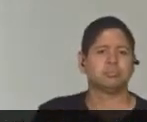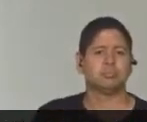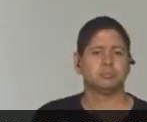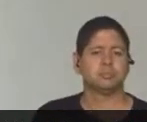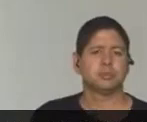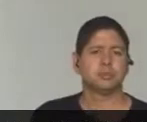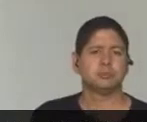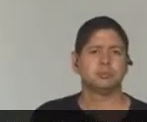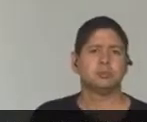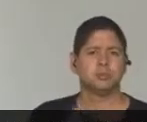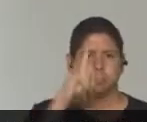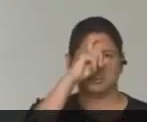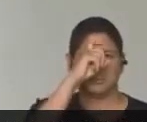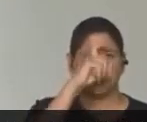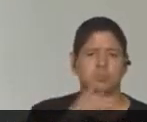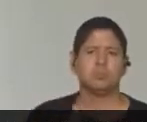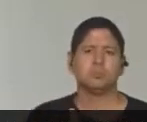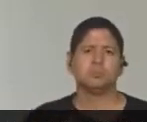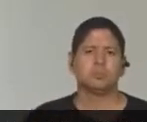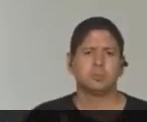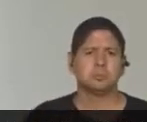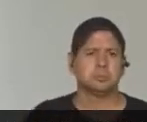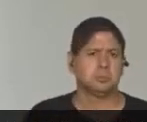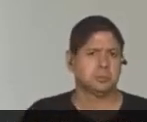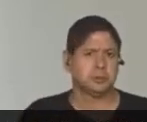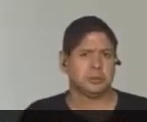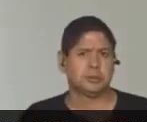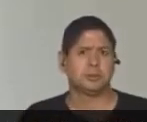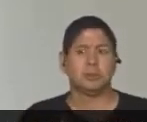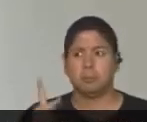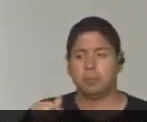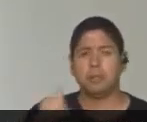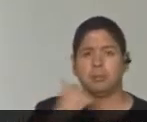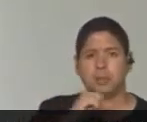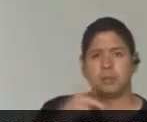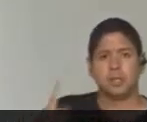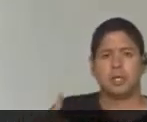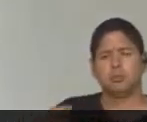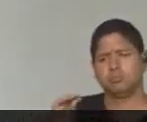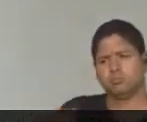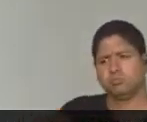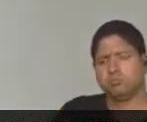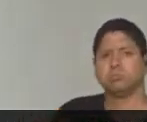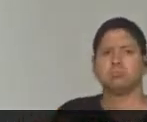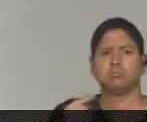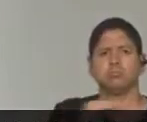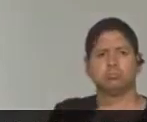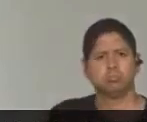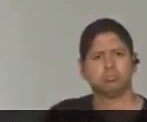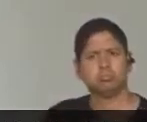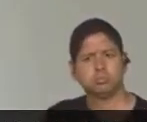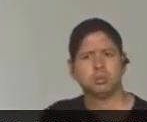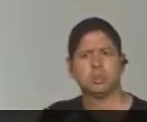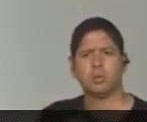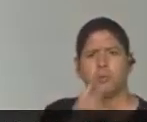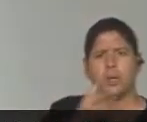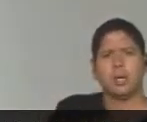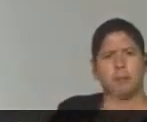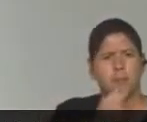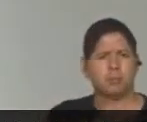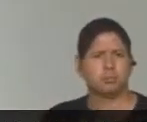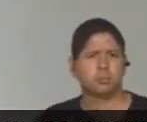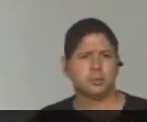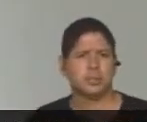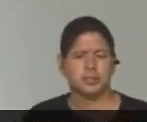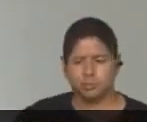acamada no período de recuperação. Meus pais me deram total apoio financeiramente, medicação. Fiquei um tempo